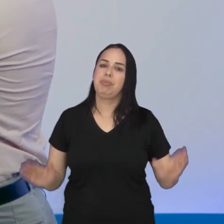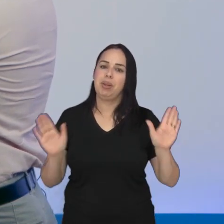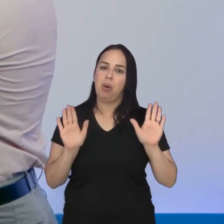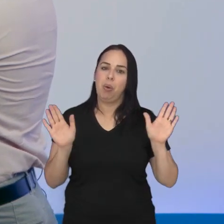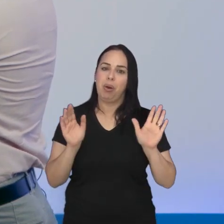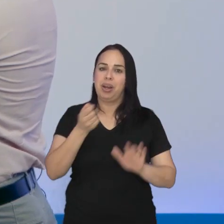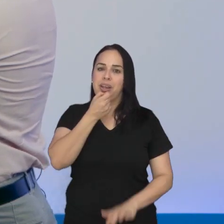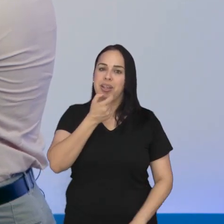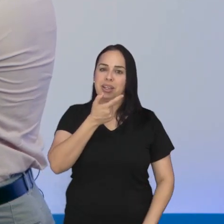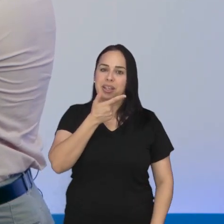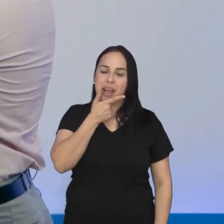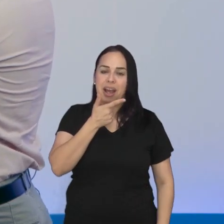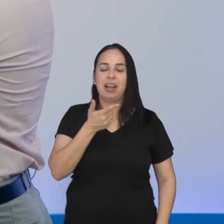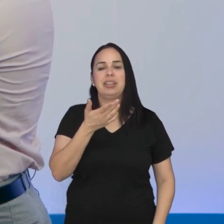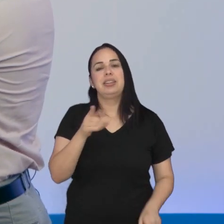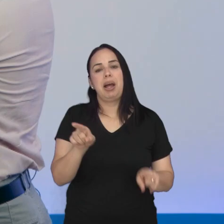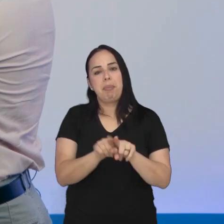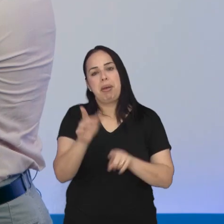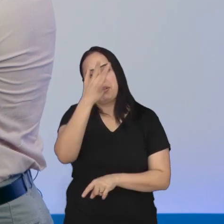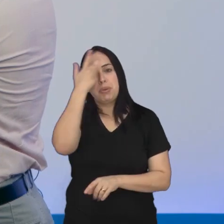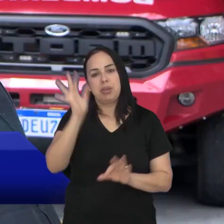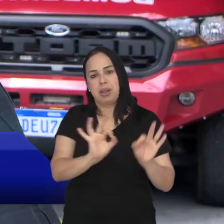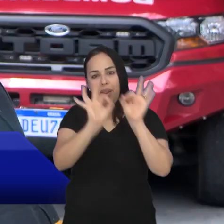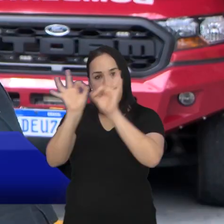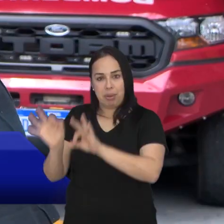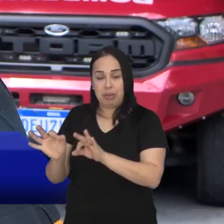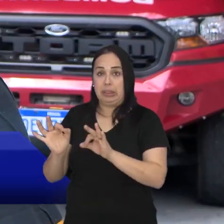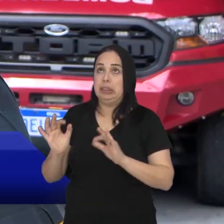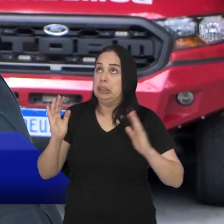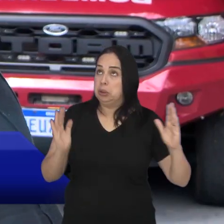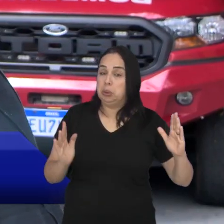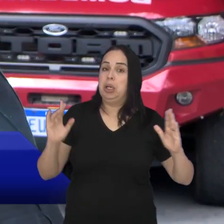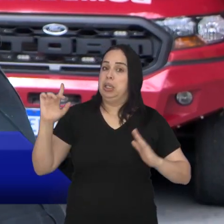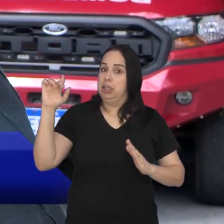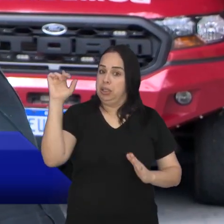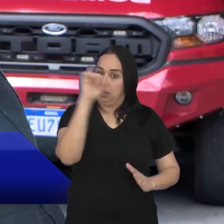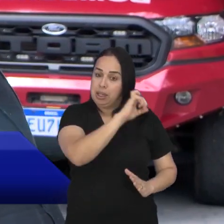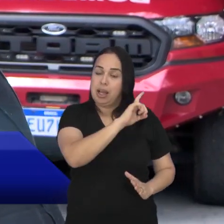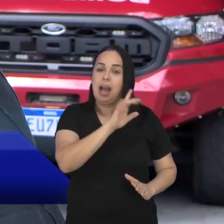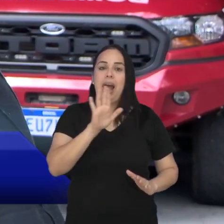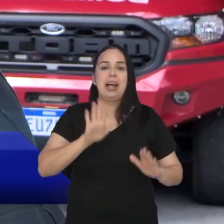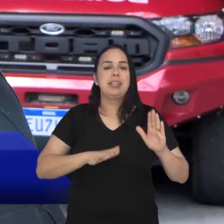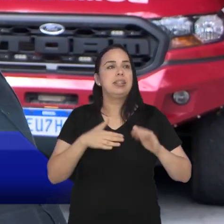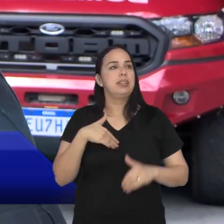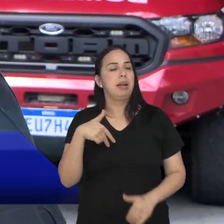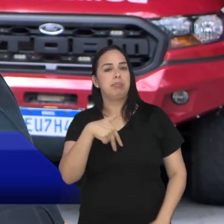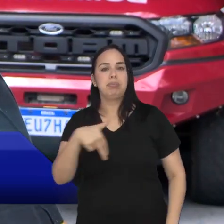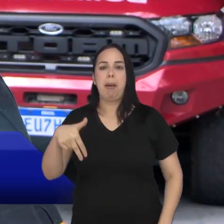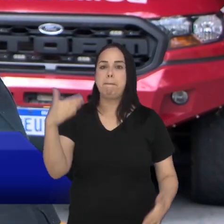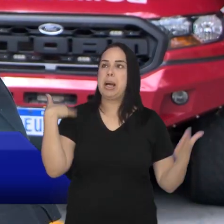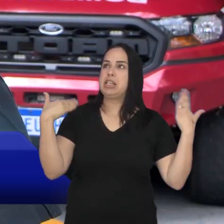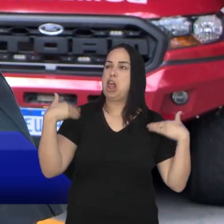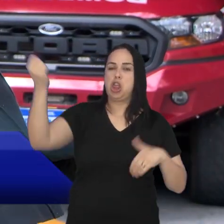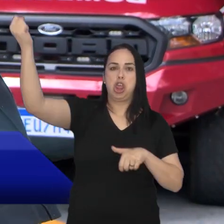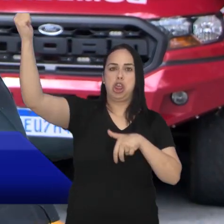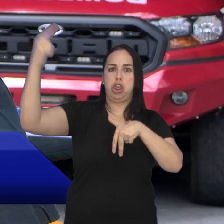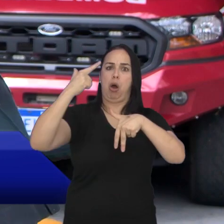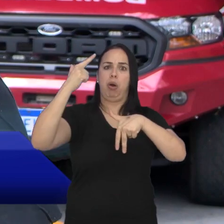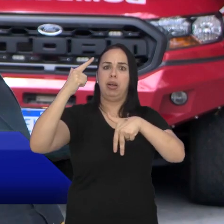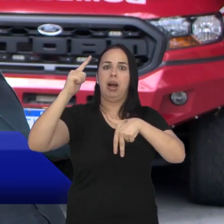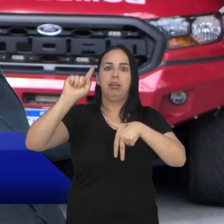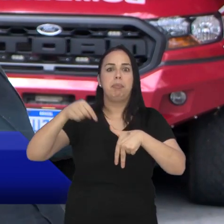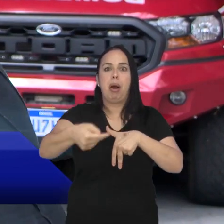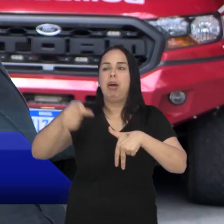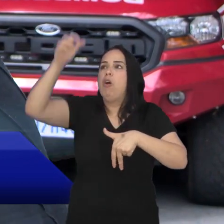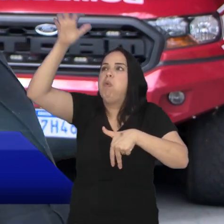Oi, Guerra. Oi para você acompanhando o Boletim Legislativo. Essa época é complicada, né? Às vezes a gente sai, tá aquele solzão, de repente